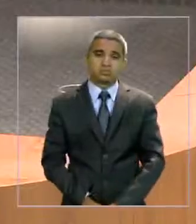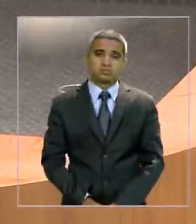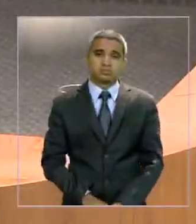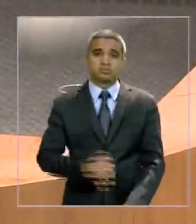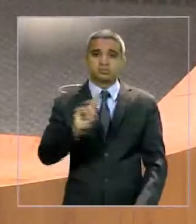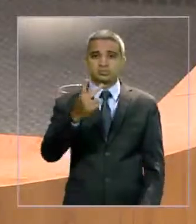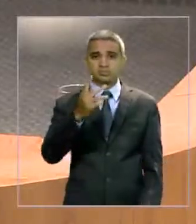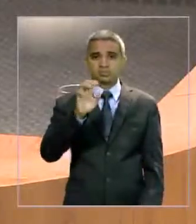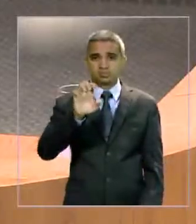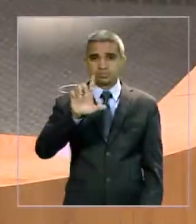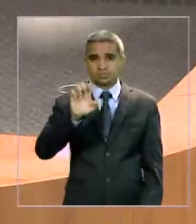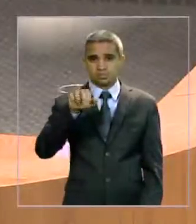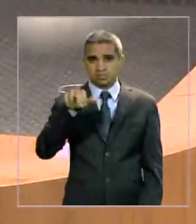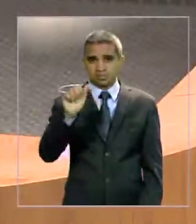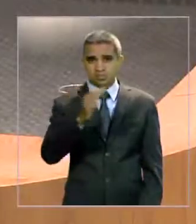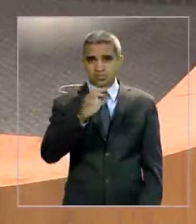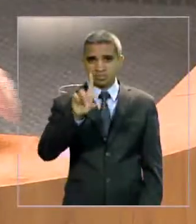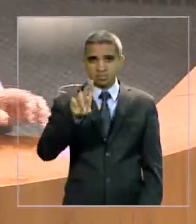lei completa